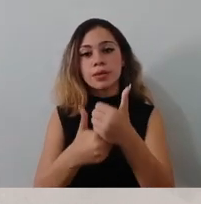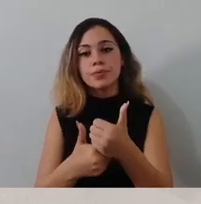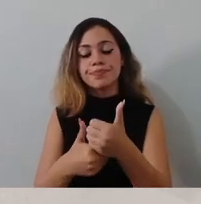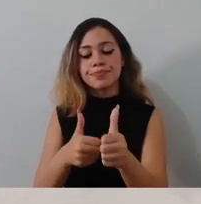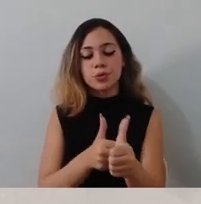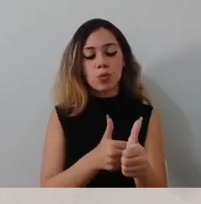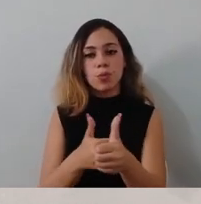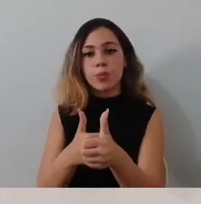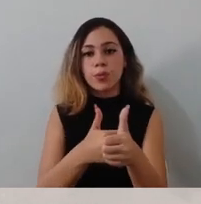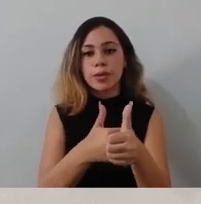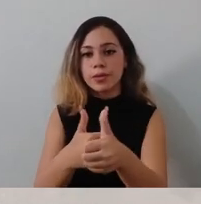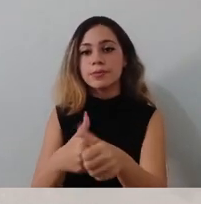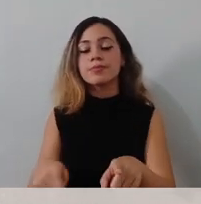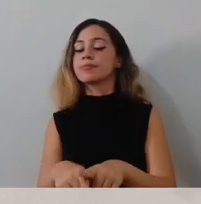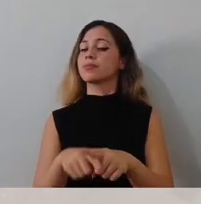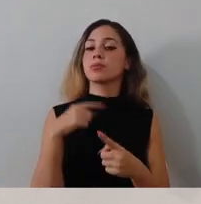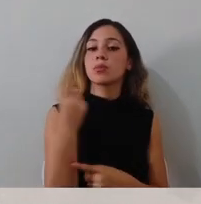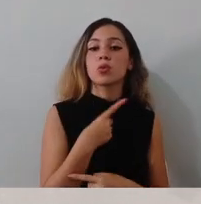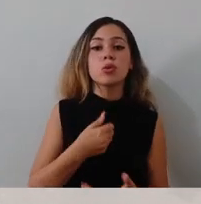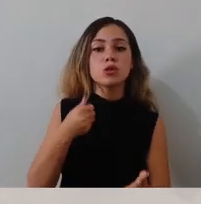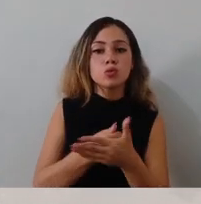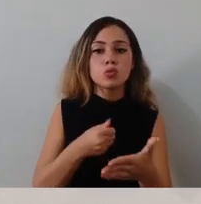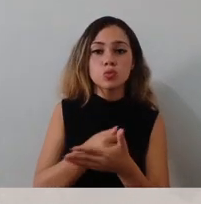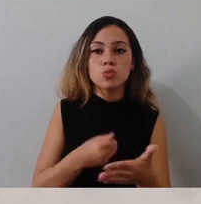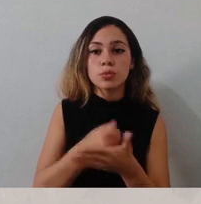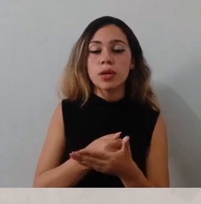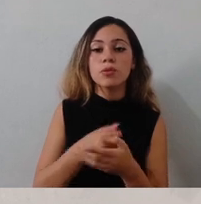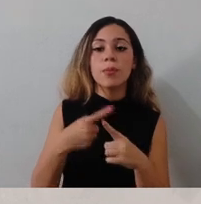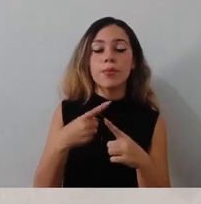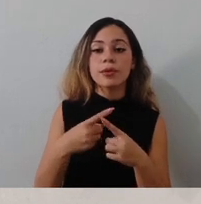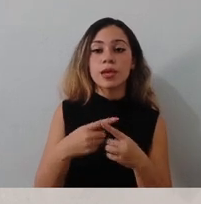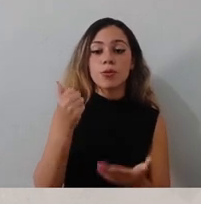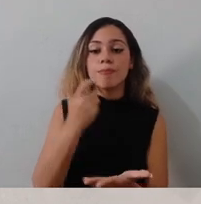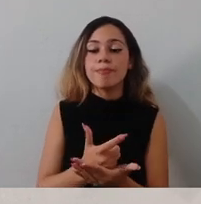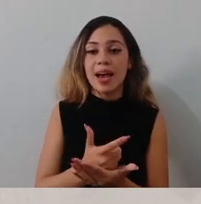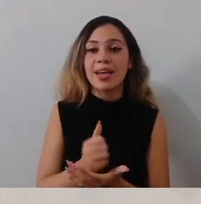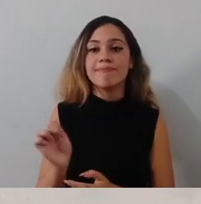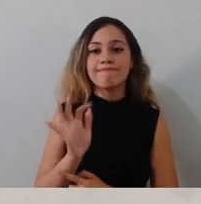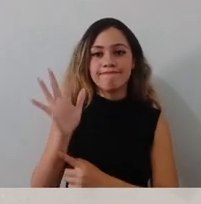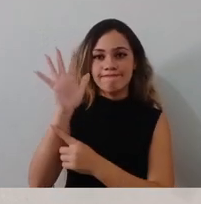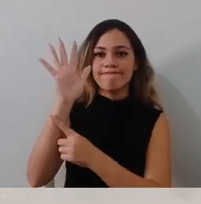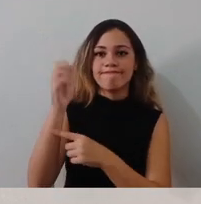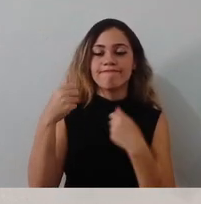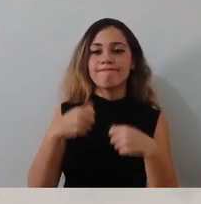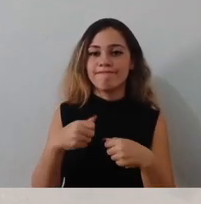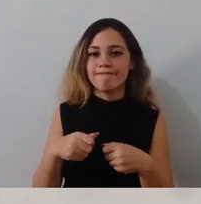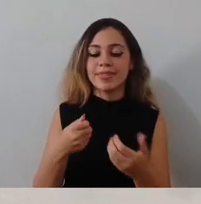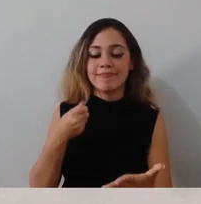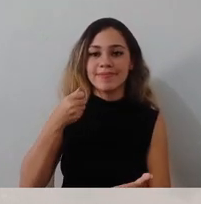ali, e nós estamos lutando aqui para que ele possa ser gratuito. Atualmente ainda não é